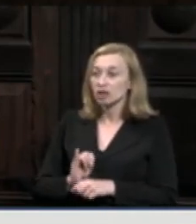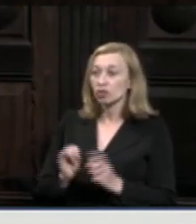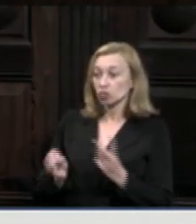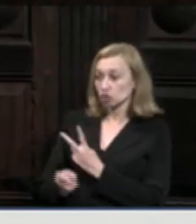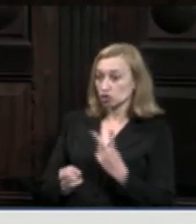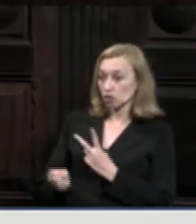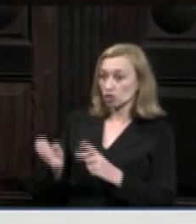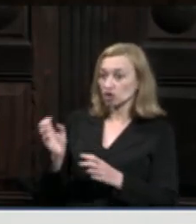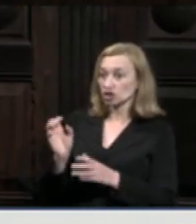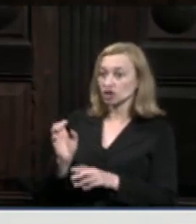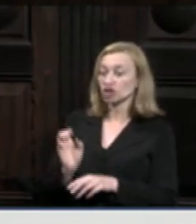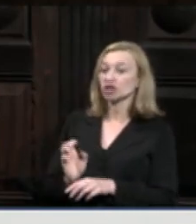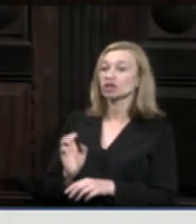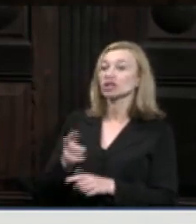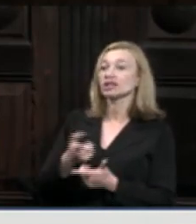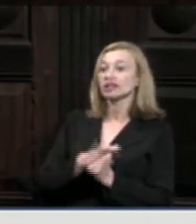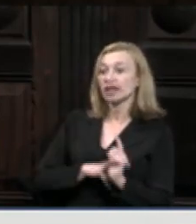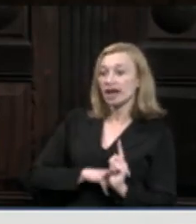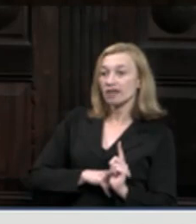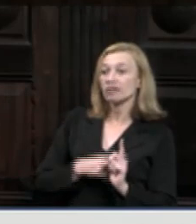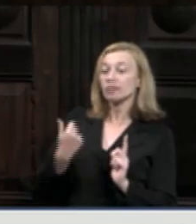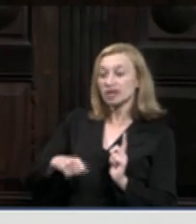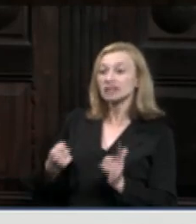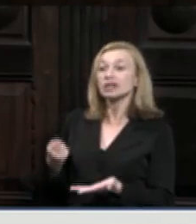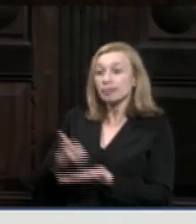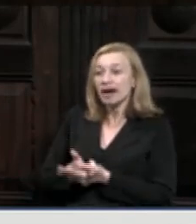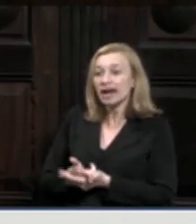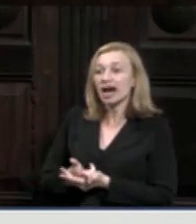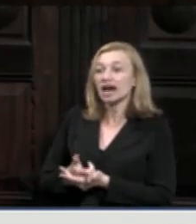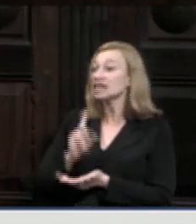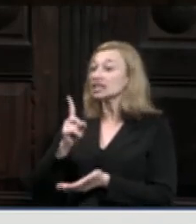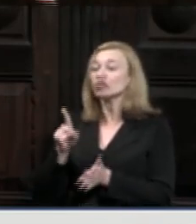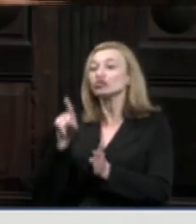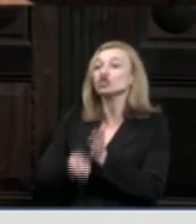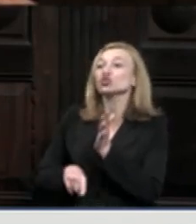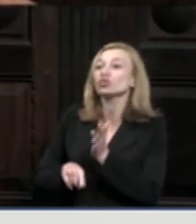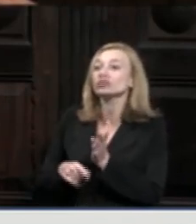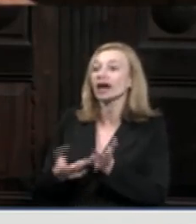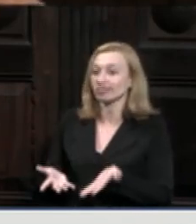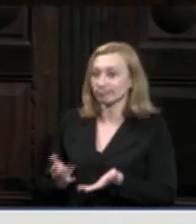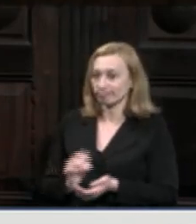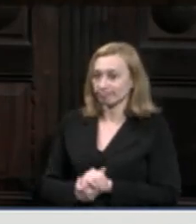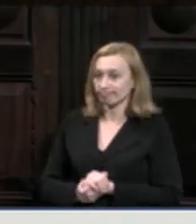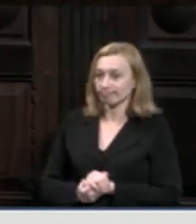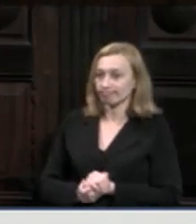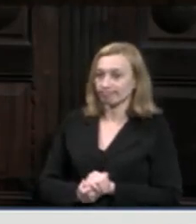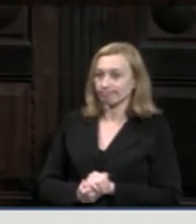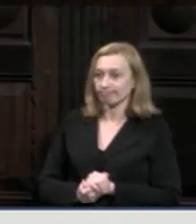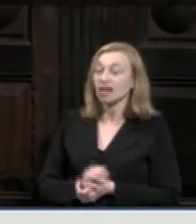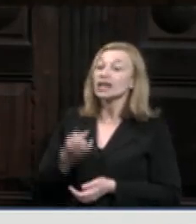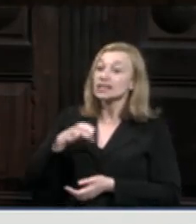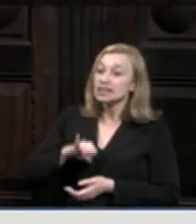para o Estado, vamos fazer o encontro das contas. No final, se a empresa deve mais para o Estado, tem que